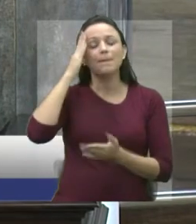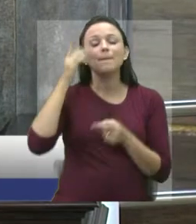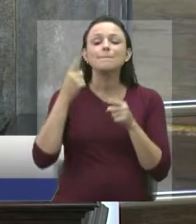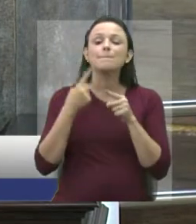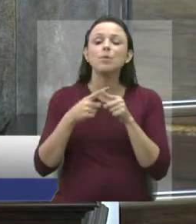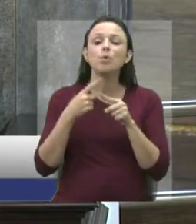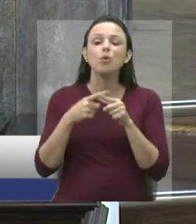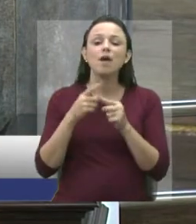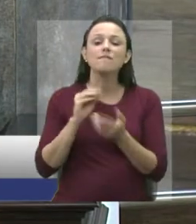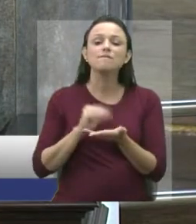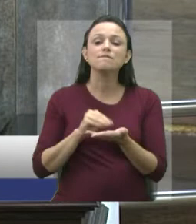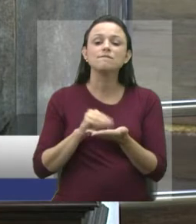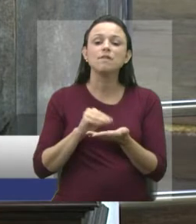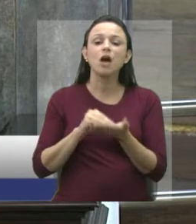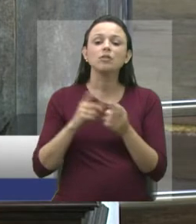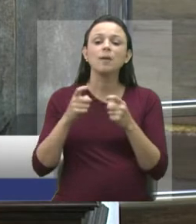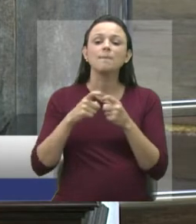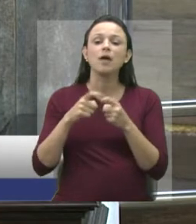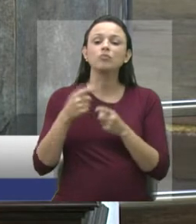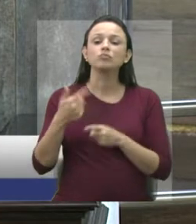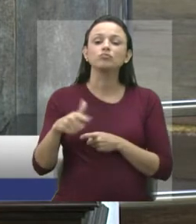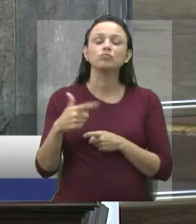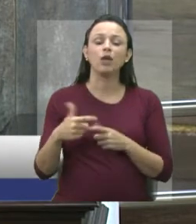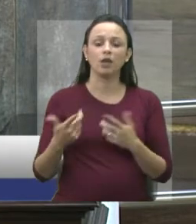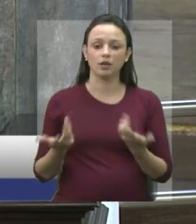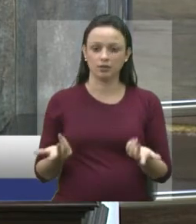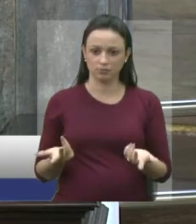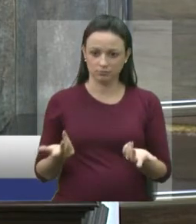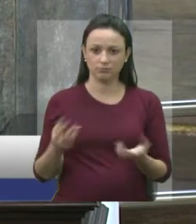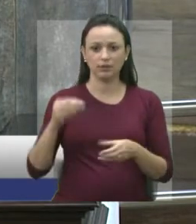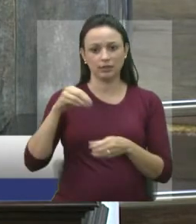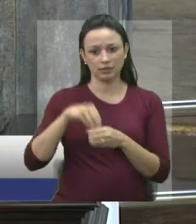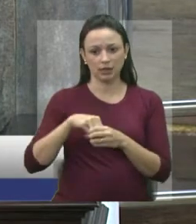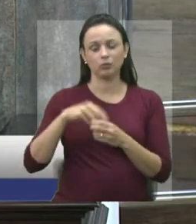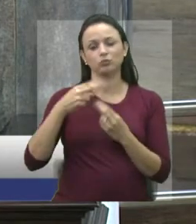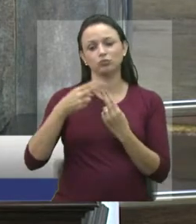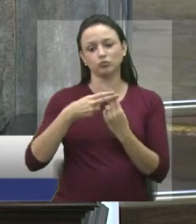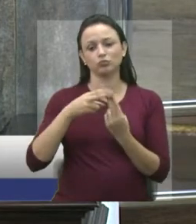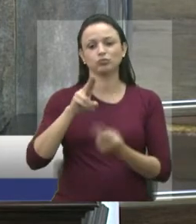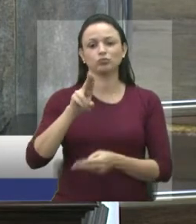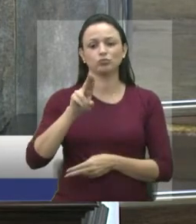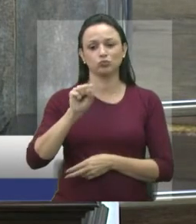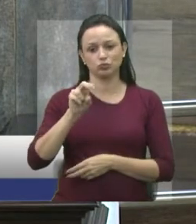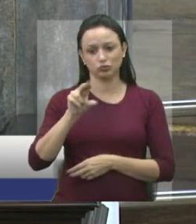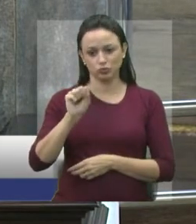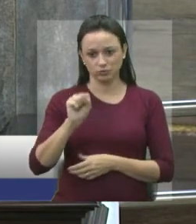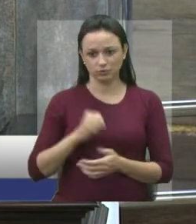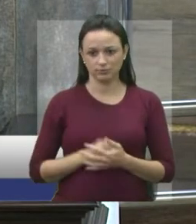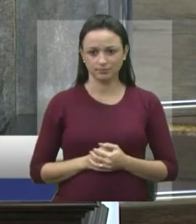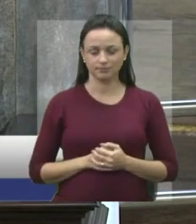que vem causando a falta do mesmo no Sistema Único de Saúde do nosso município.